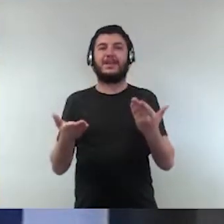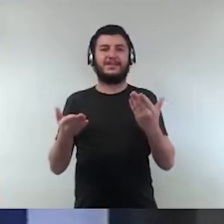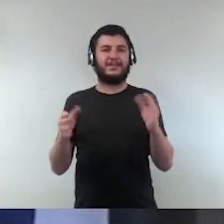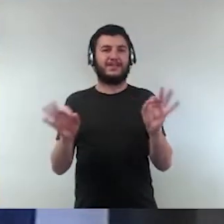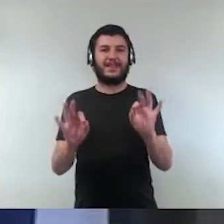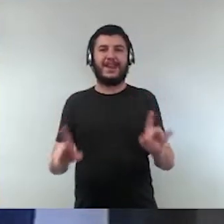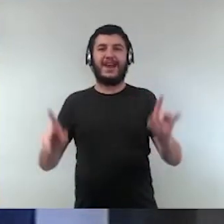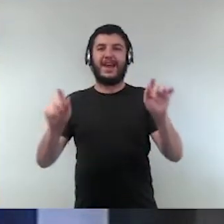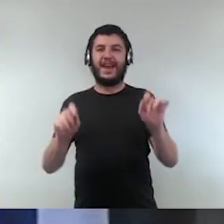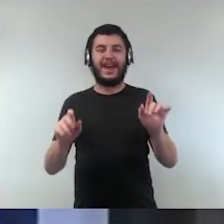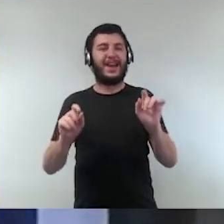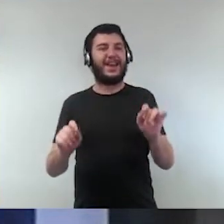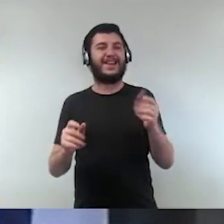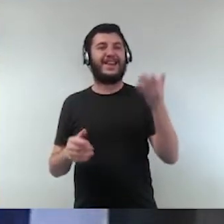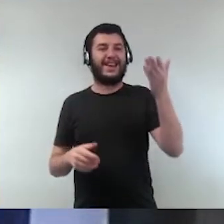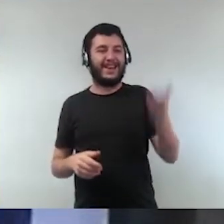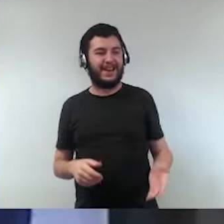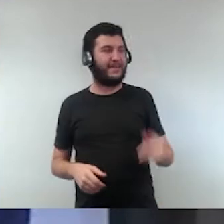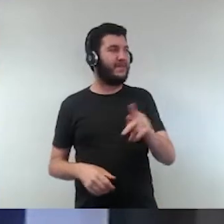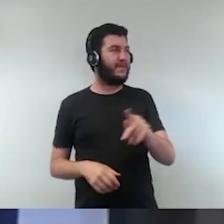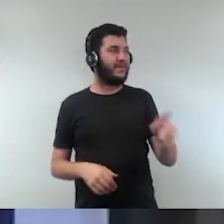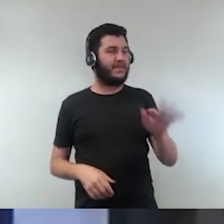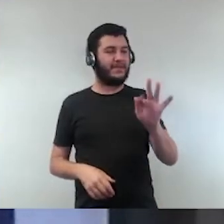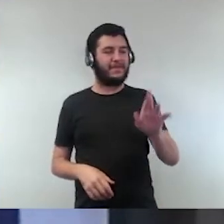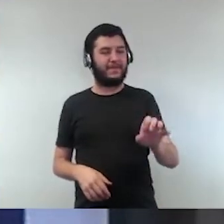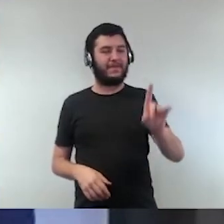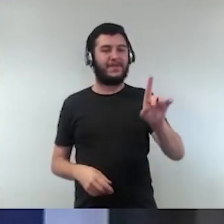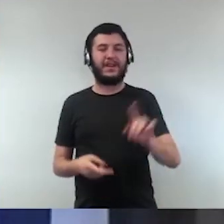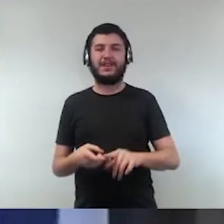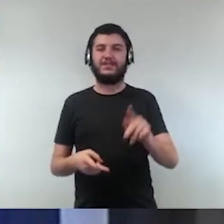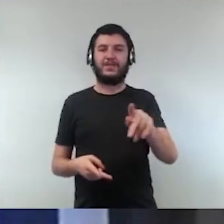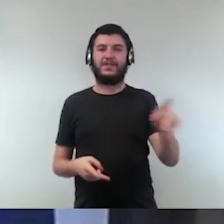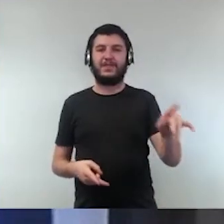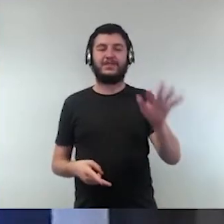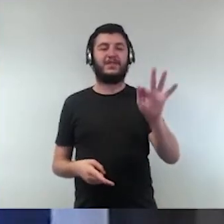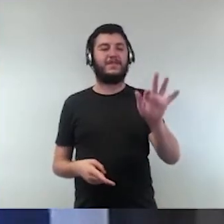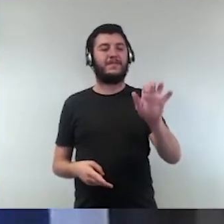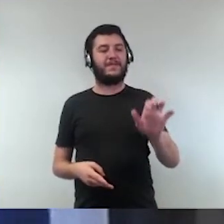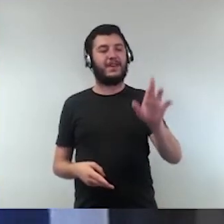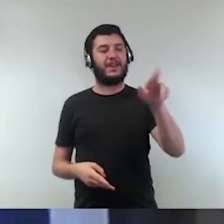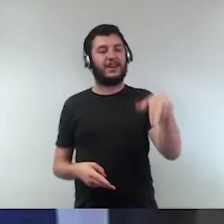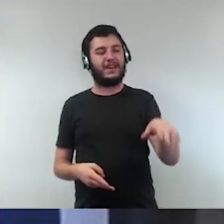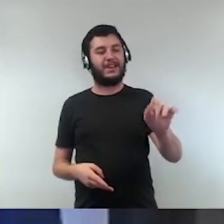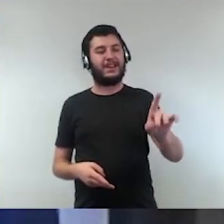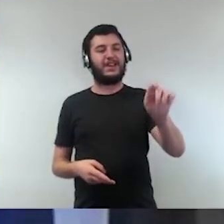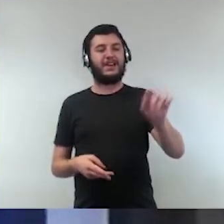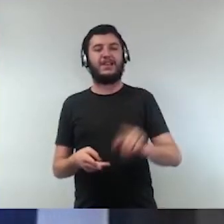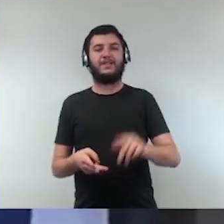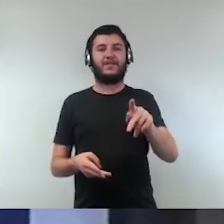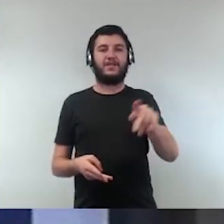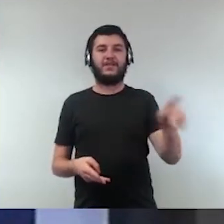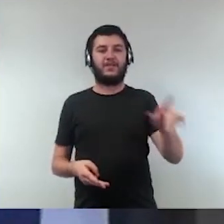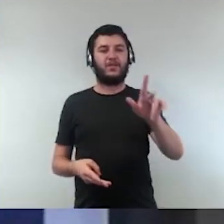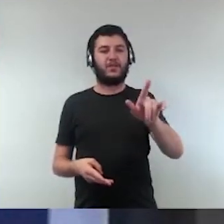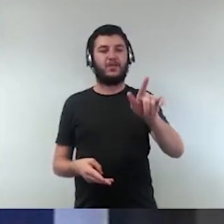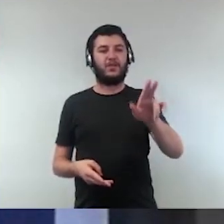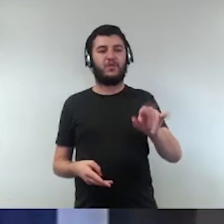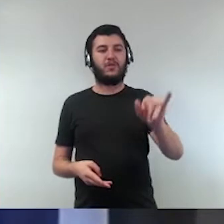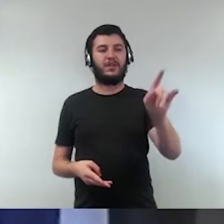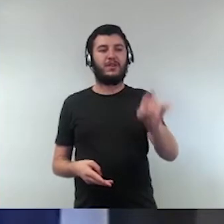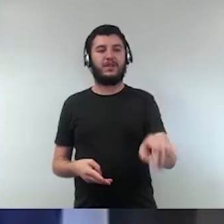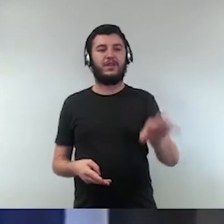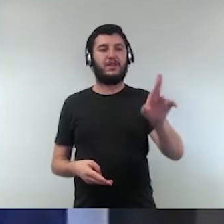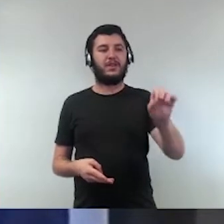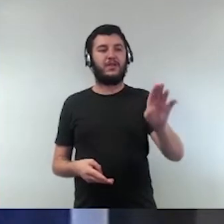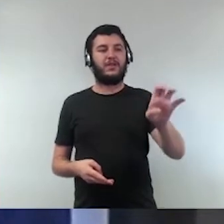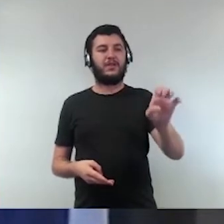conhecidos, professor Fred Didier, professora Fernanda Pantoja, professor Luiz Roberto Vambier, e